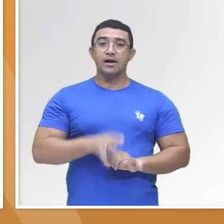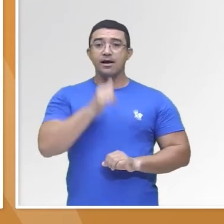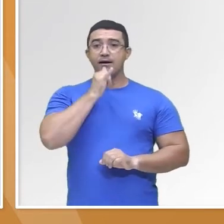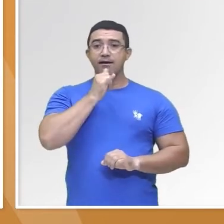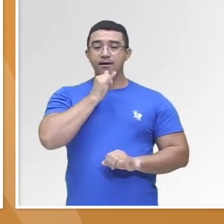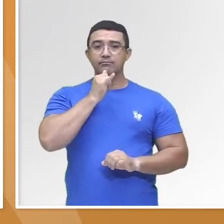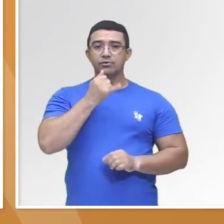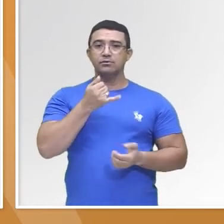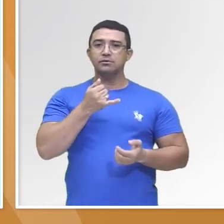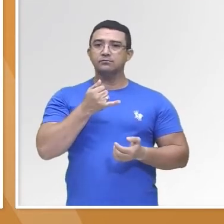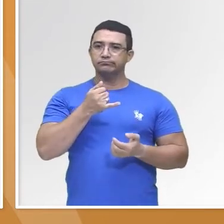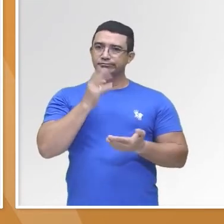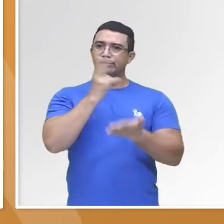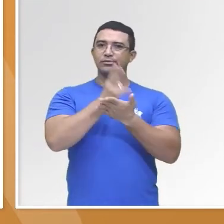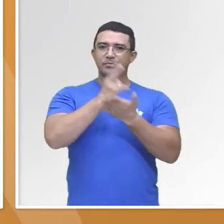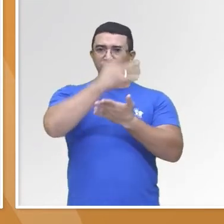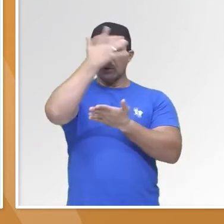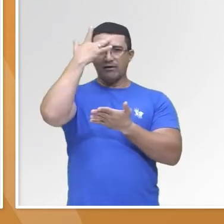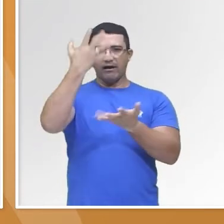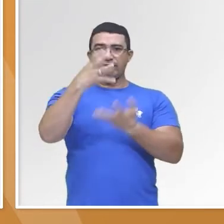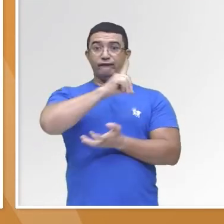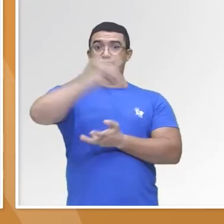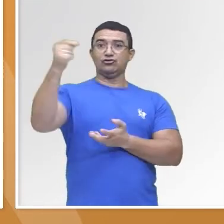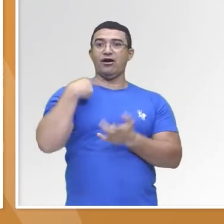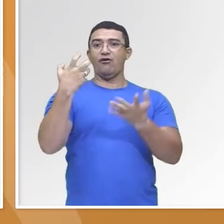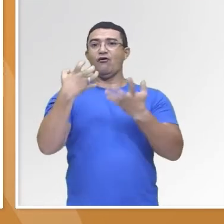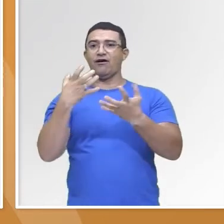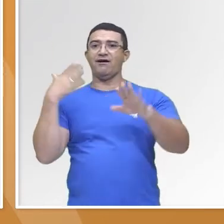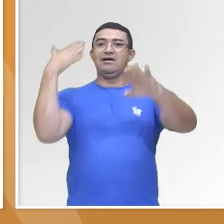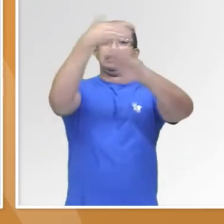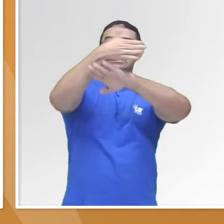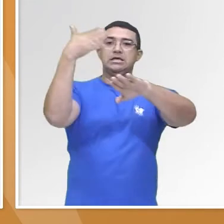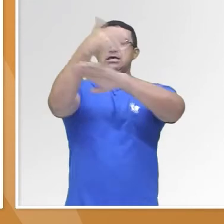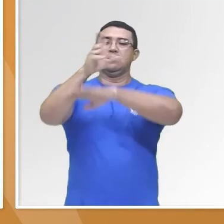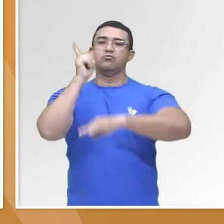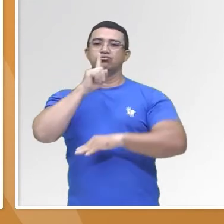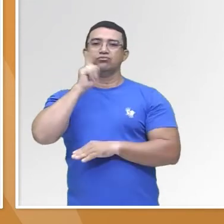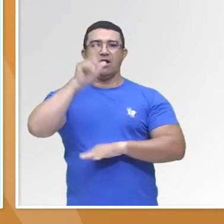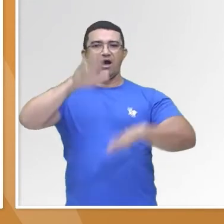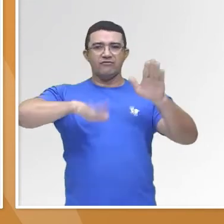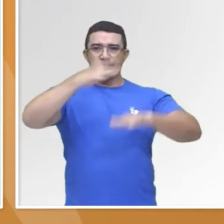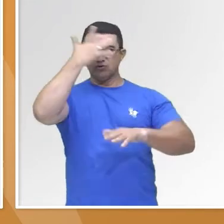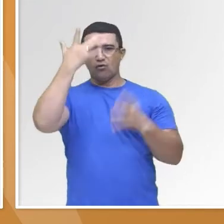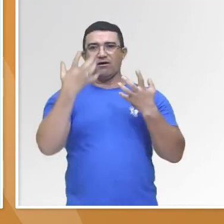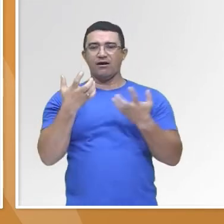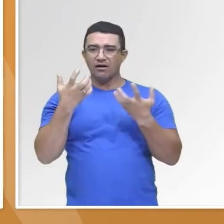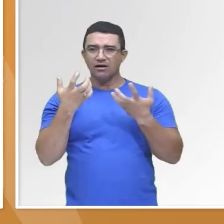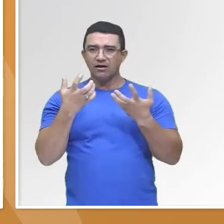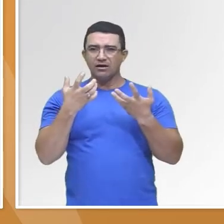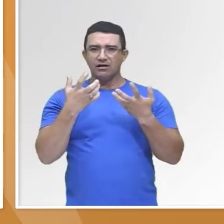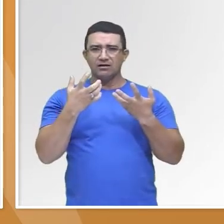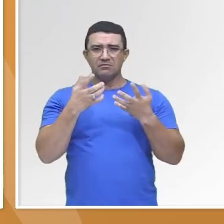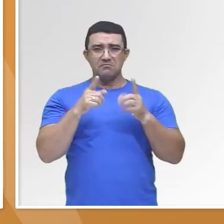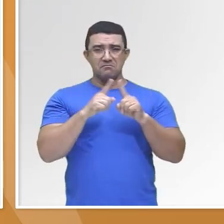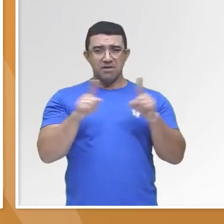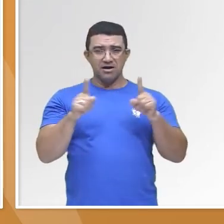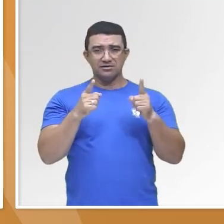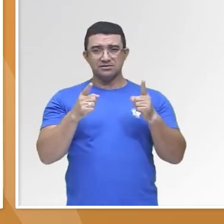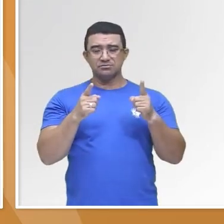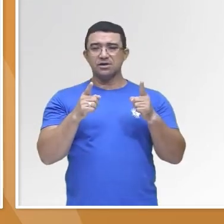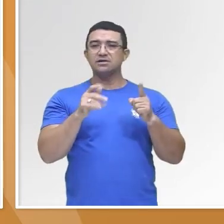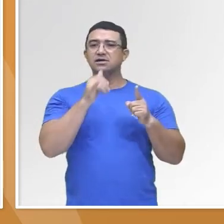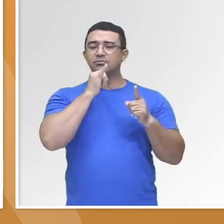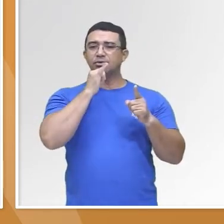são as migrações ilegais que acontecem, né, ou que tentam fazer a todo momento ali na